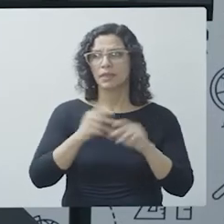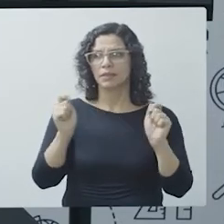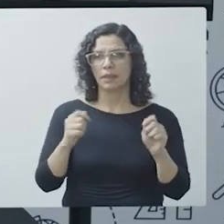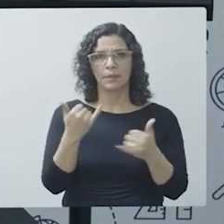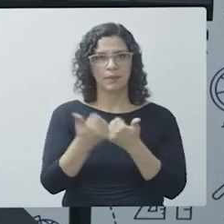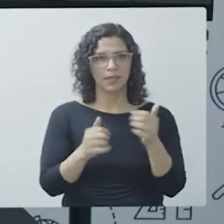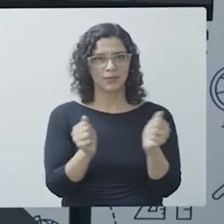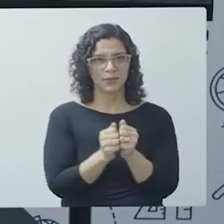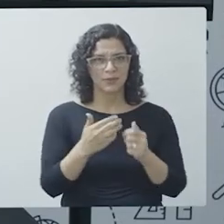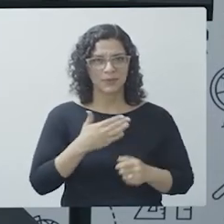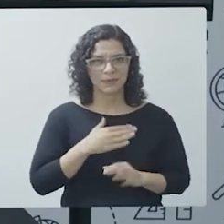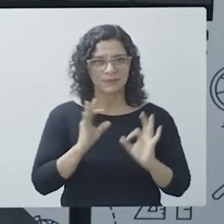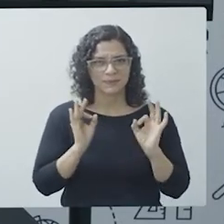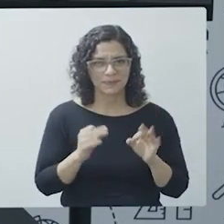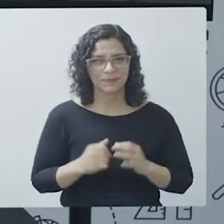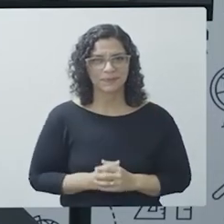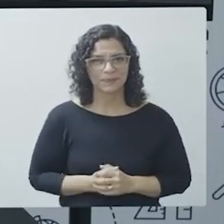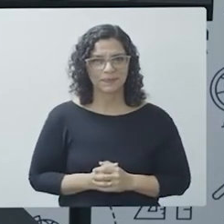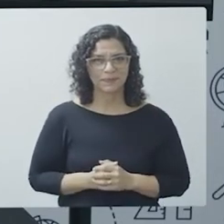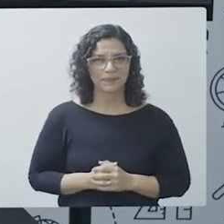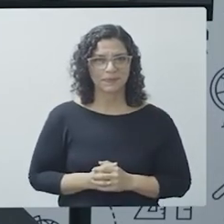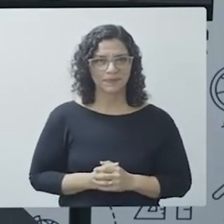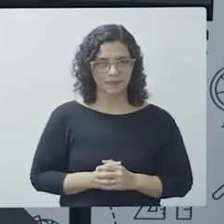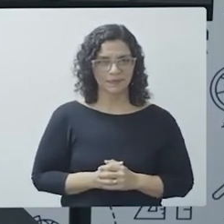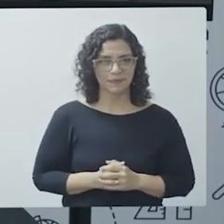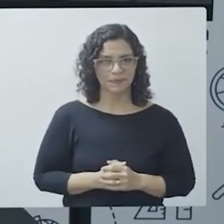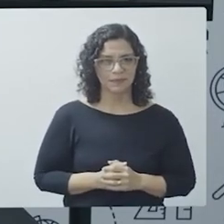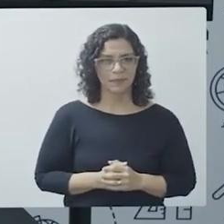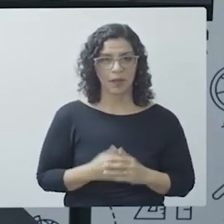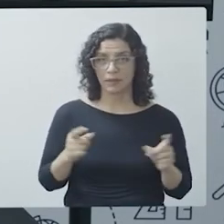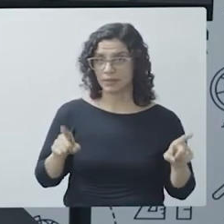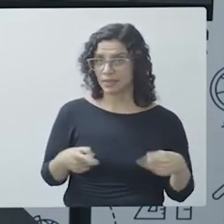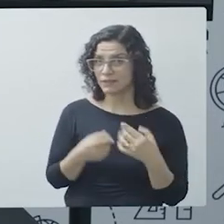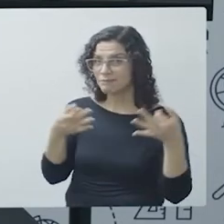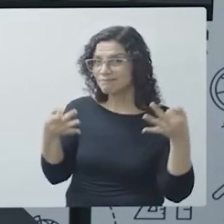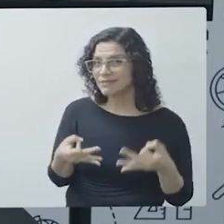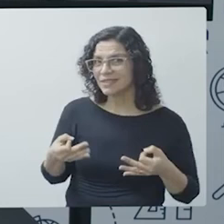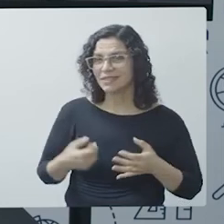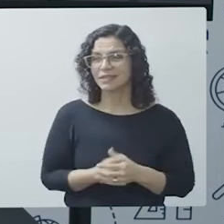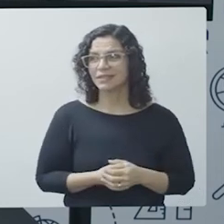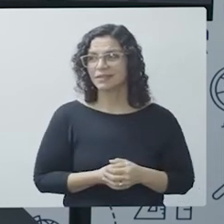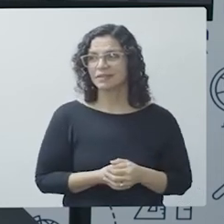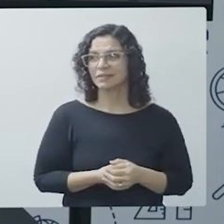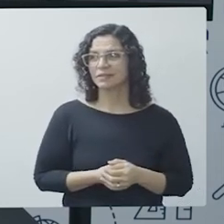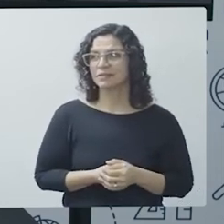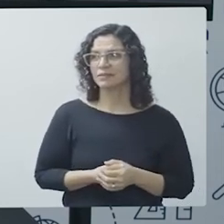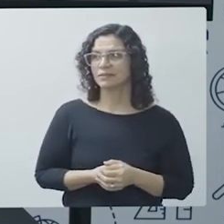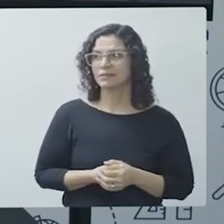devem participar e brincar junto com a gente, certo? O desafio está cumprido?